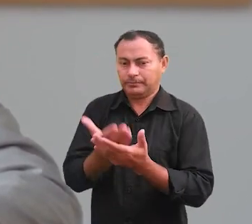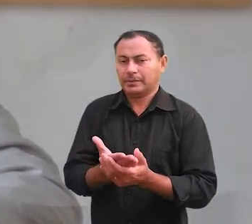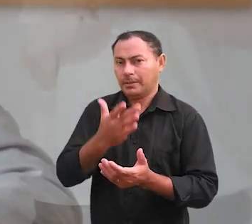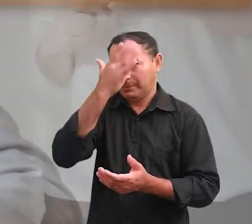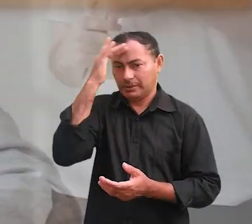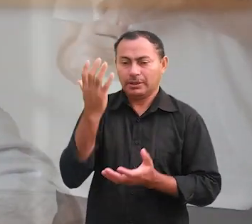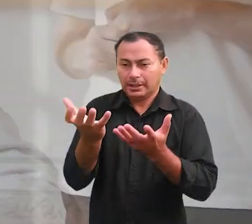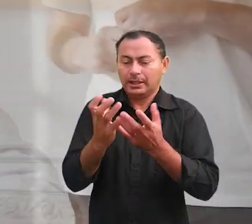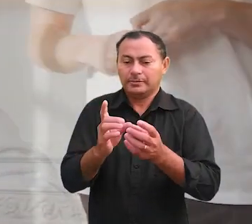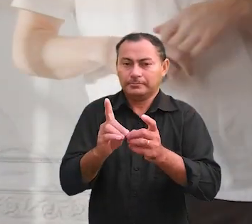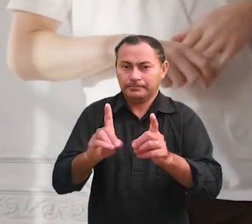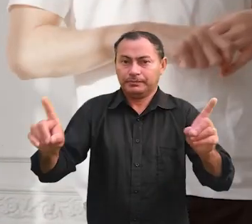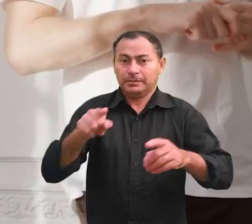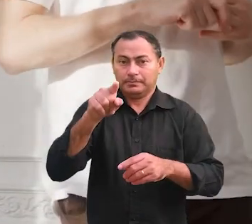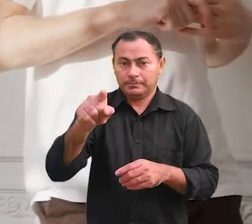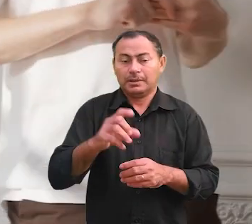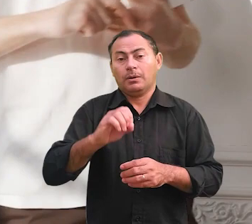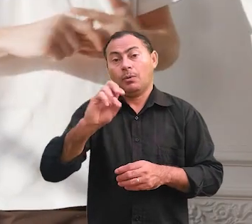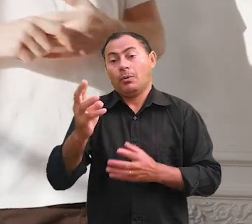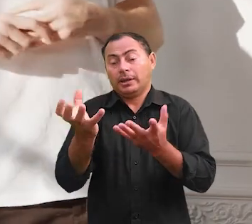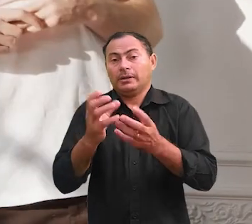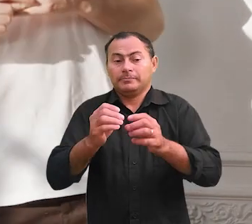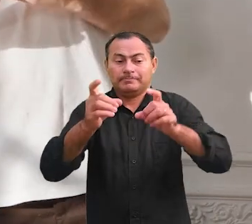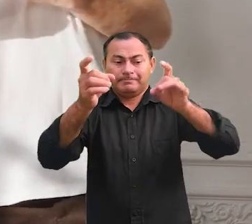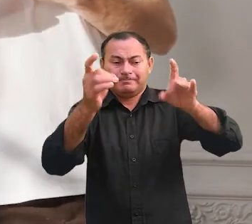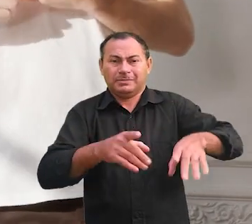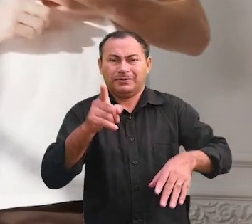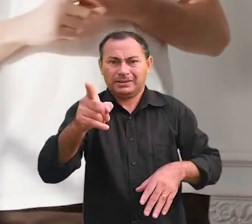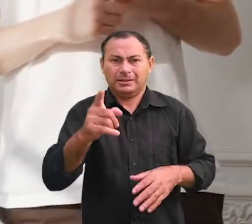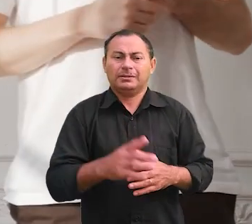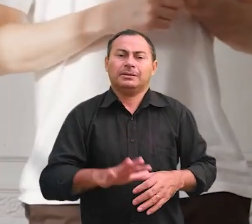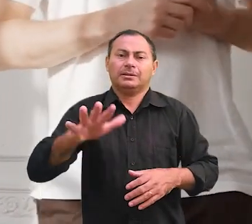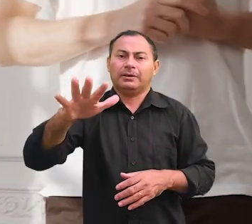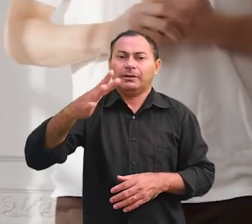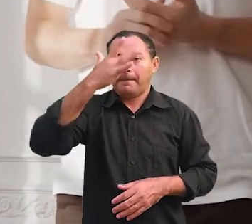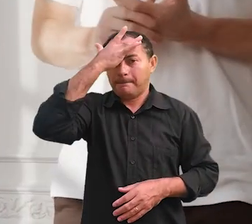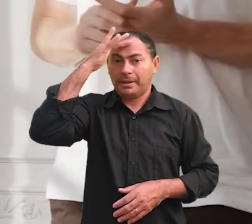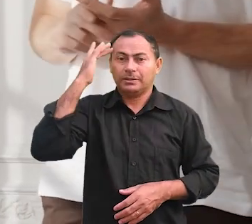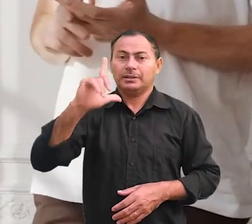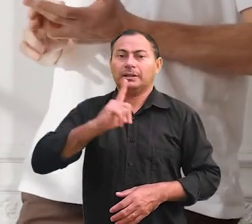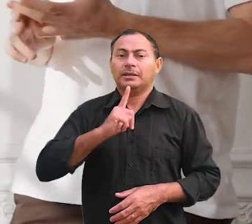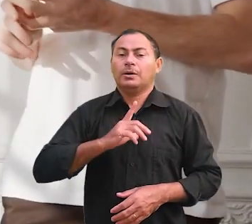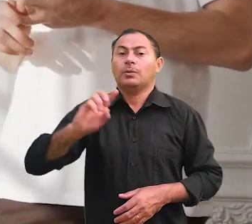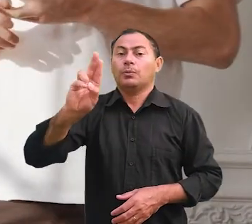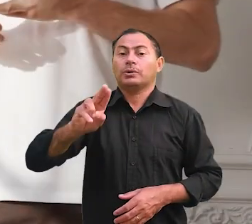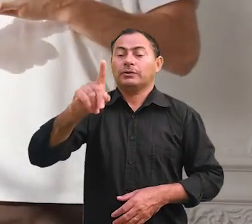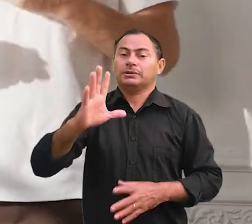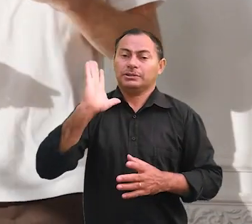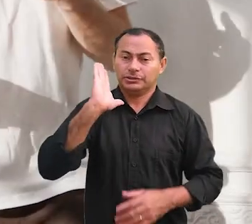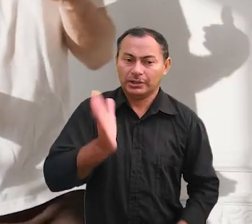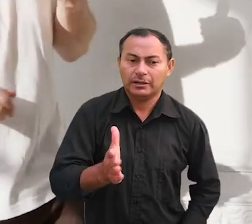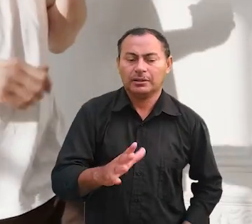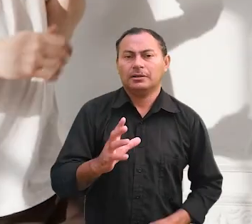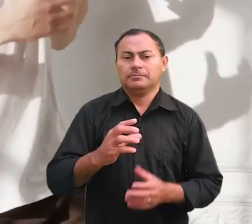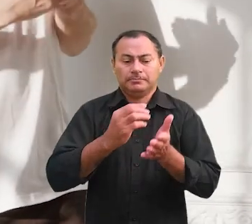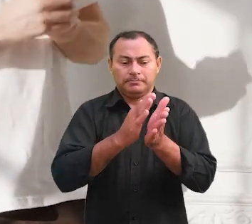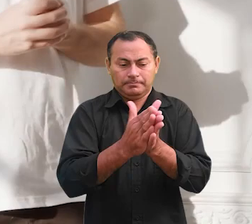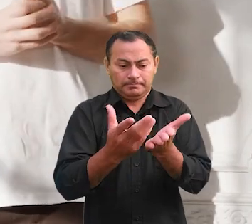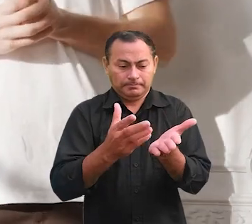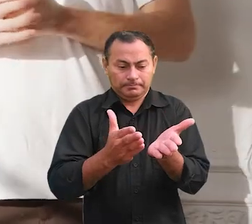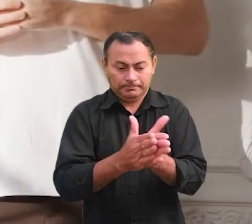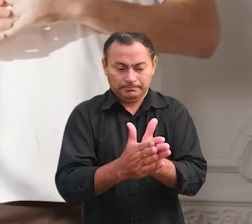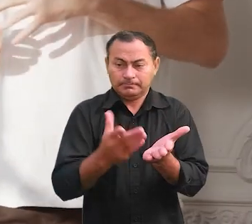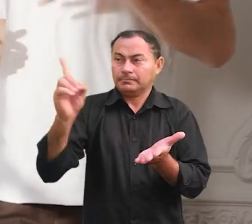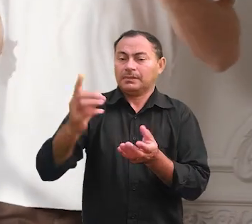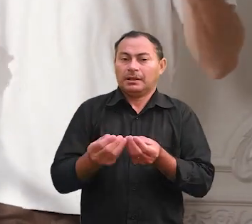e se a pessoa quer se divorciar de você ou quer descartar você talvez essa pessoa já tenha usado você o suficiente as